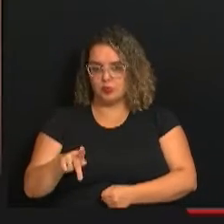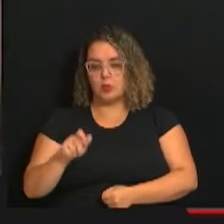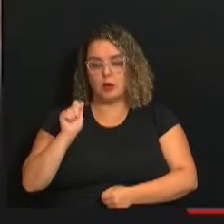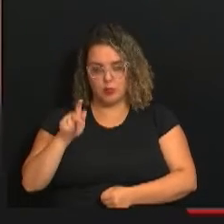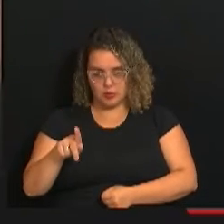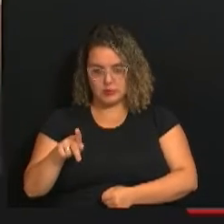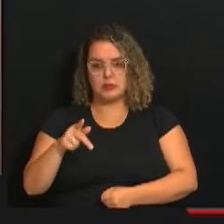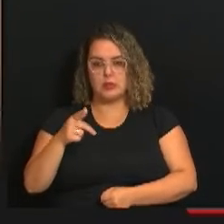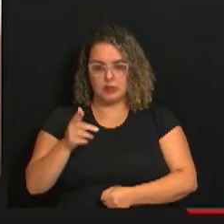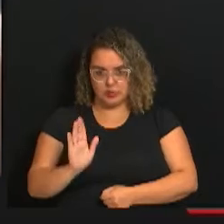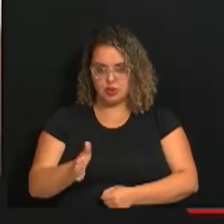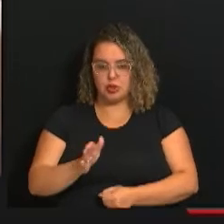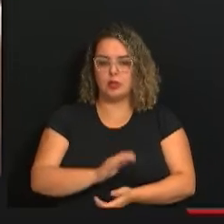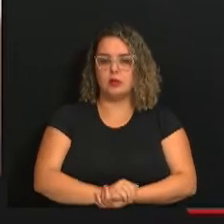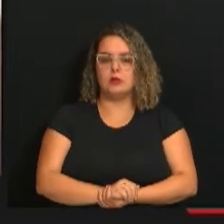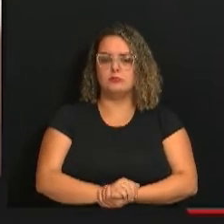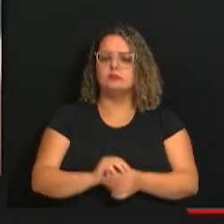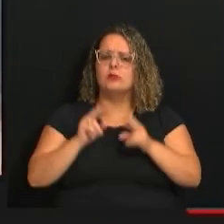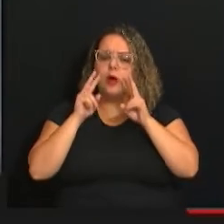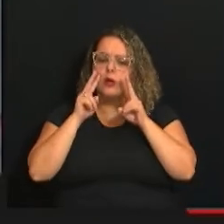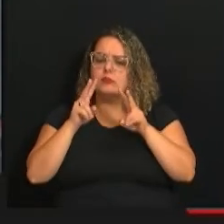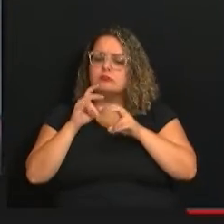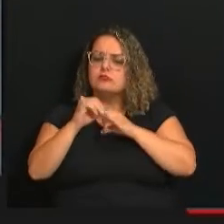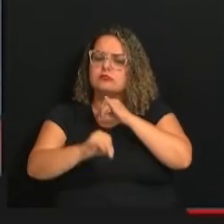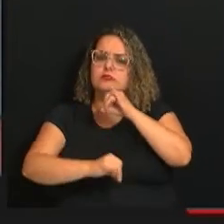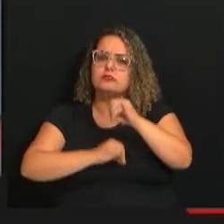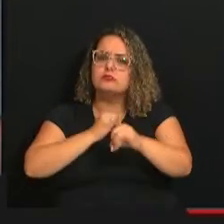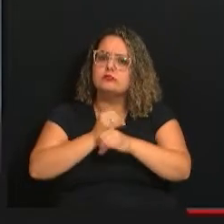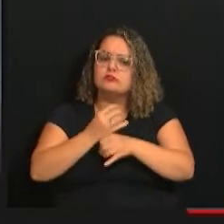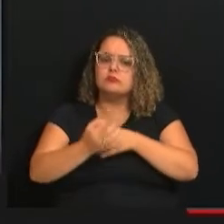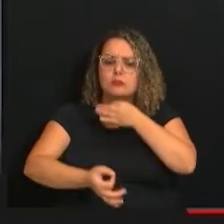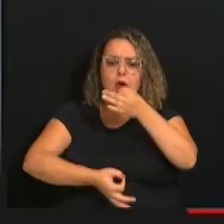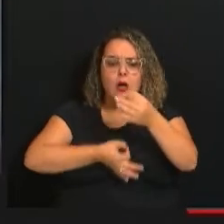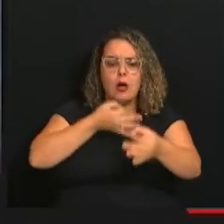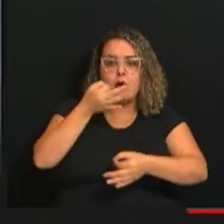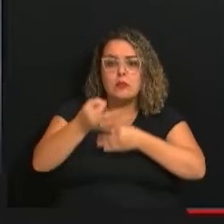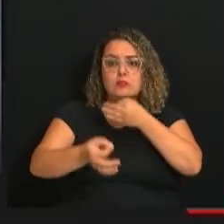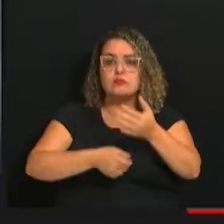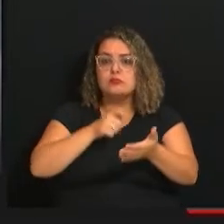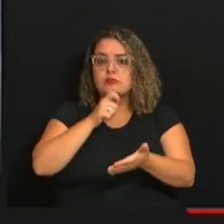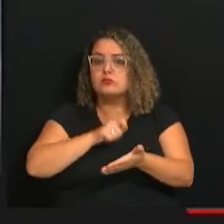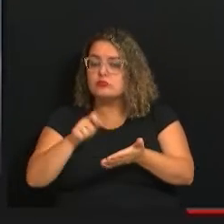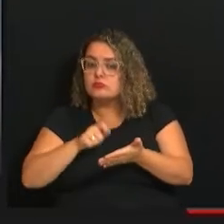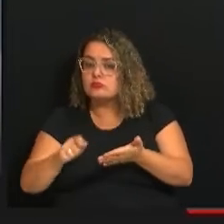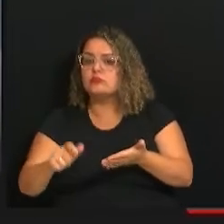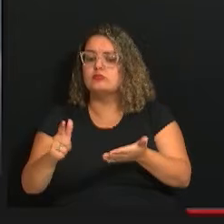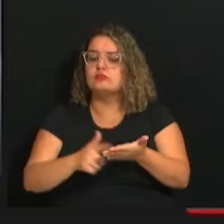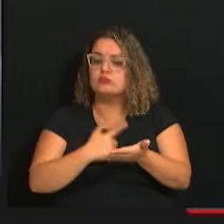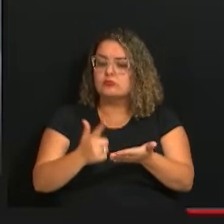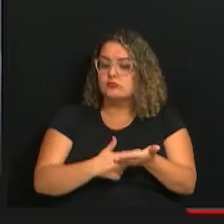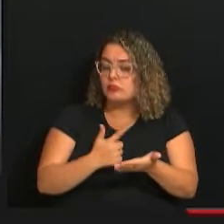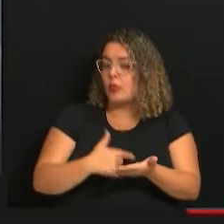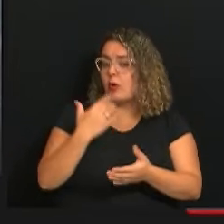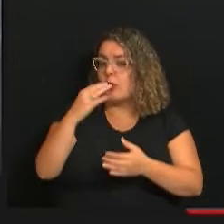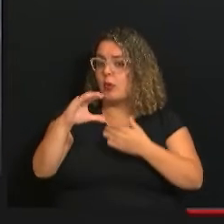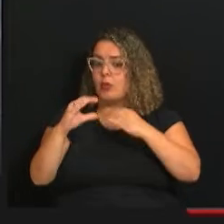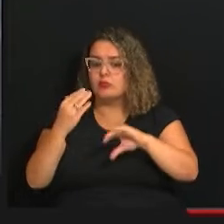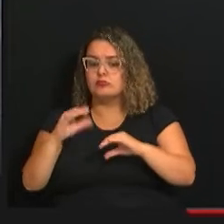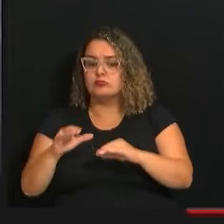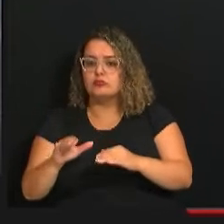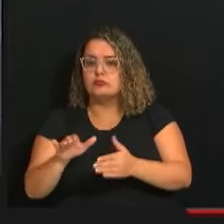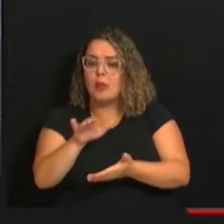Mas ainda assim eu não me senti estimulada, porque eu tinha que aprender a respeito do mercado do livro, publicação, edição, e